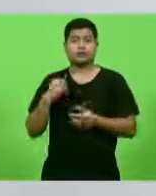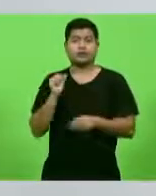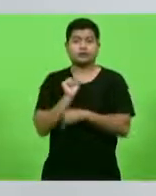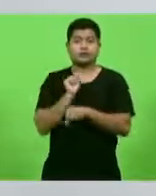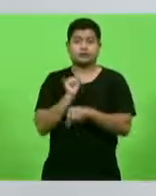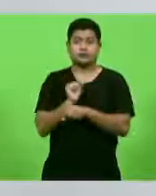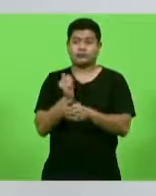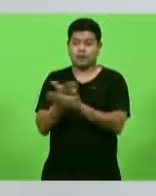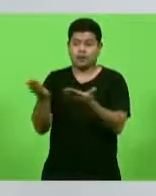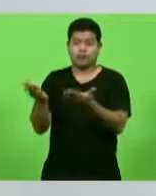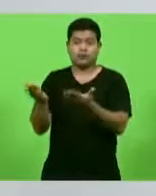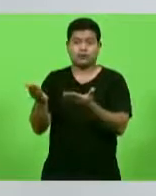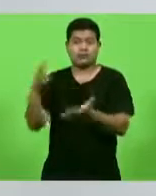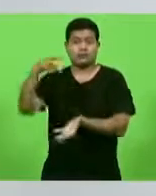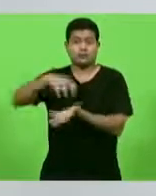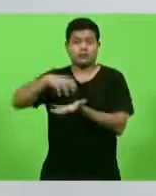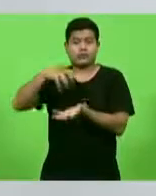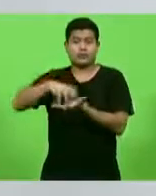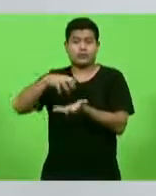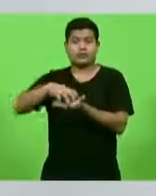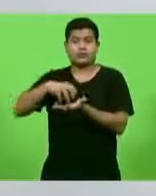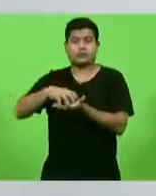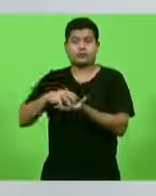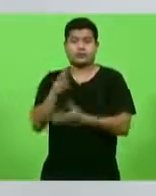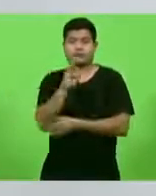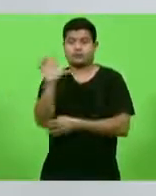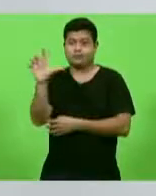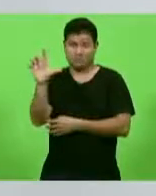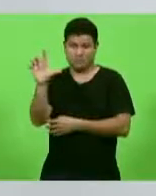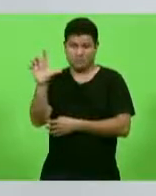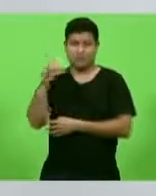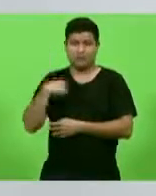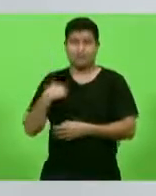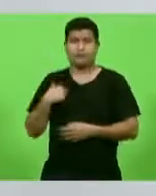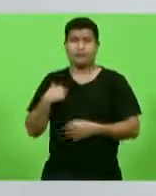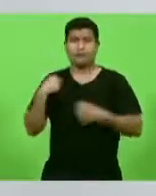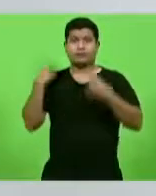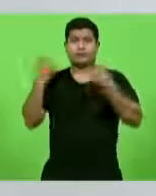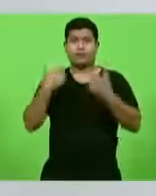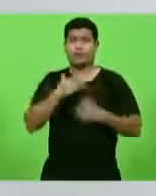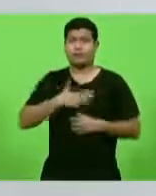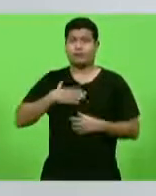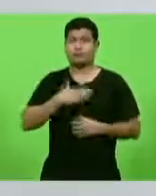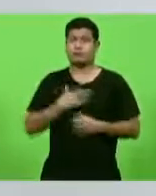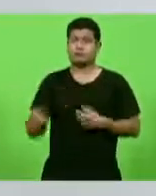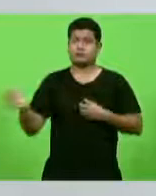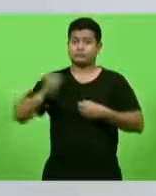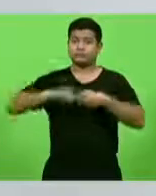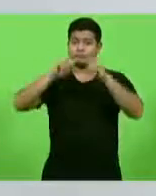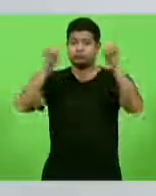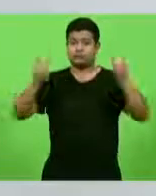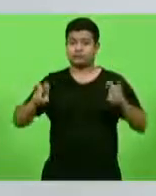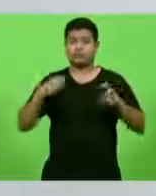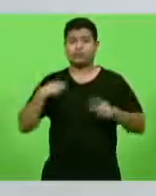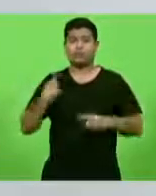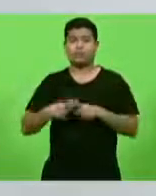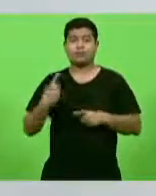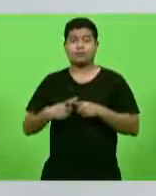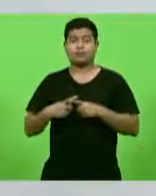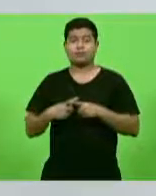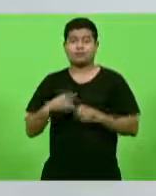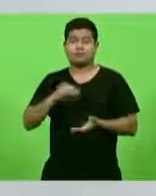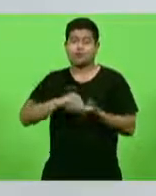Centro de Convenções de Blumenau, o que eu acabei abordando na semana passada, eu gostaria de voltar ao tema, até porque o assunto